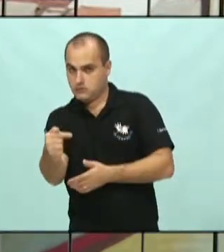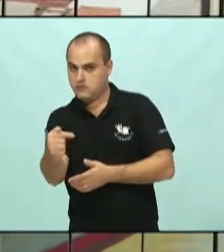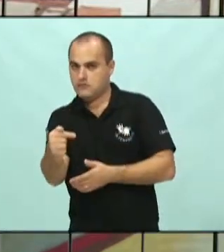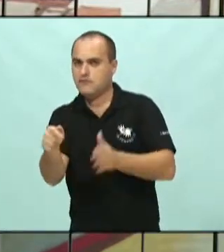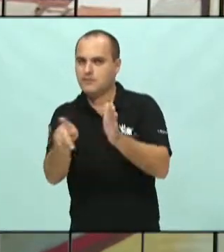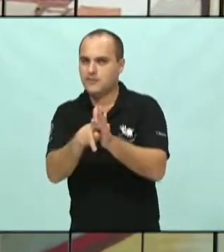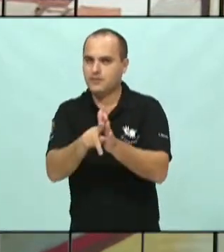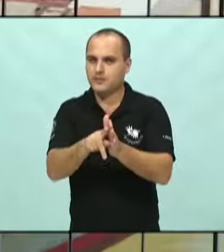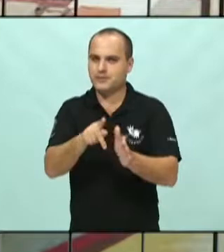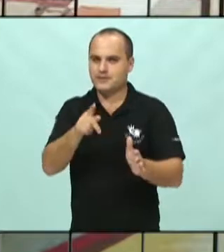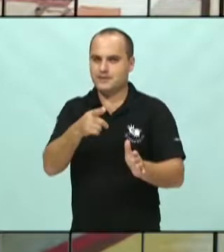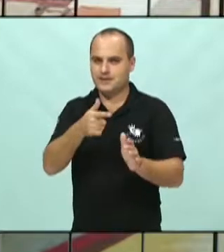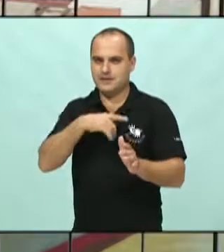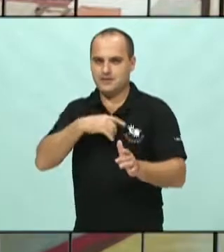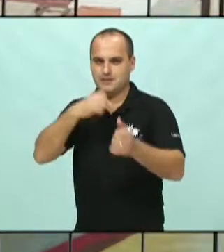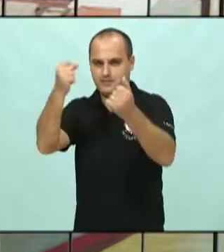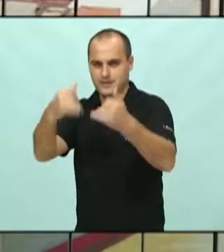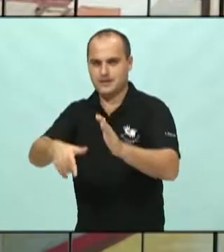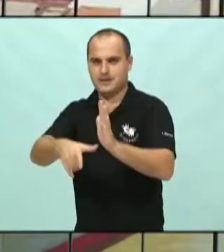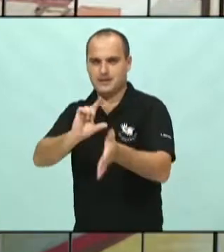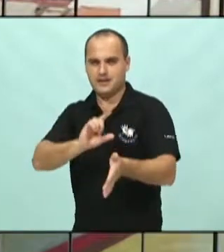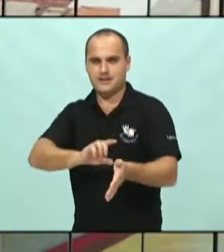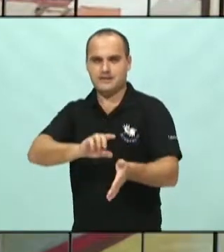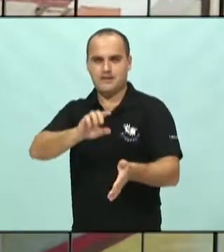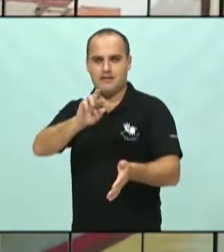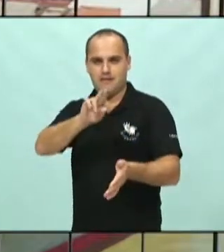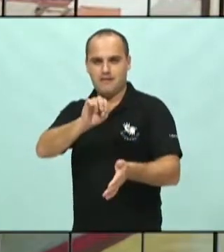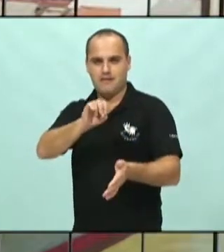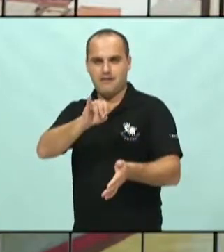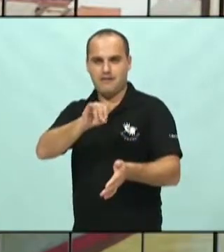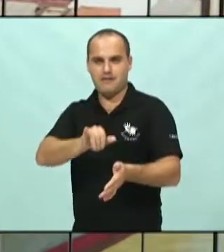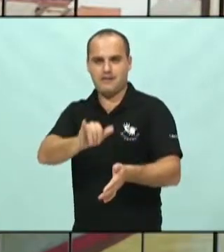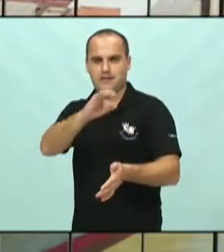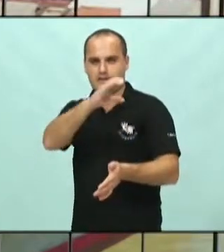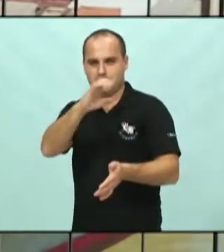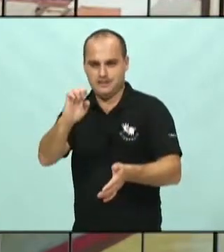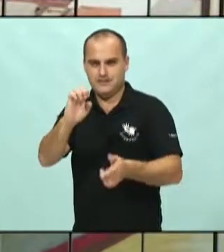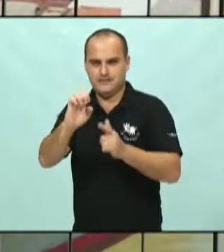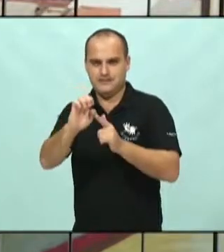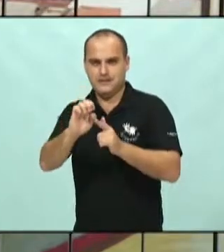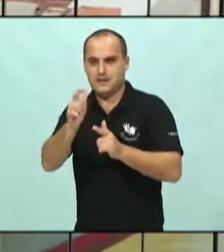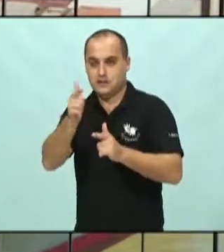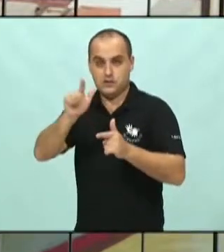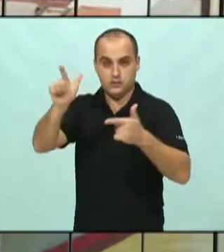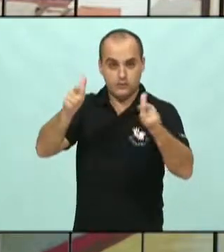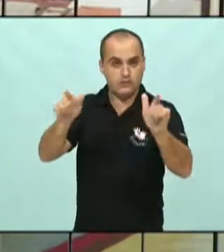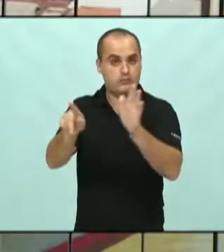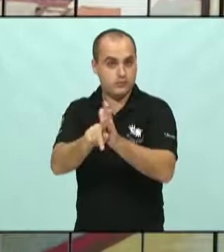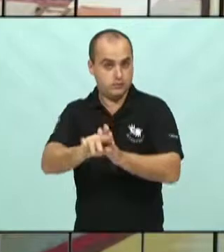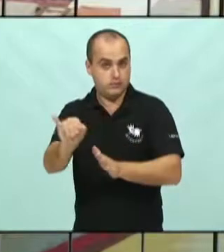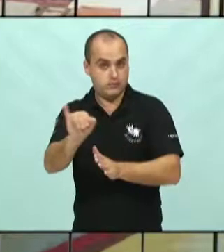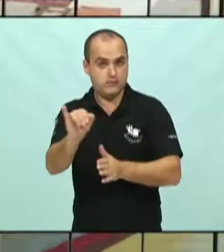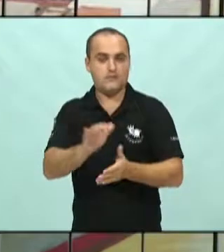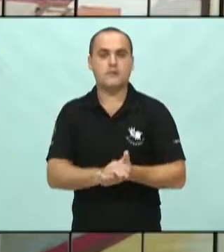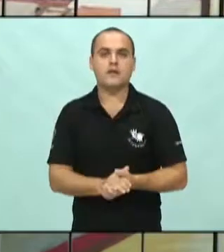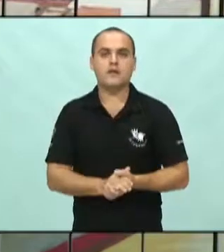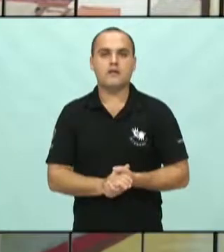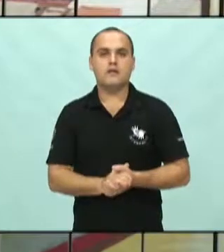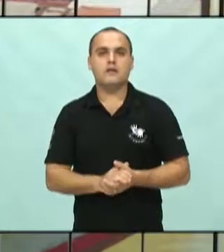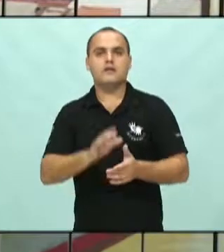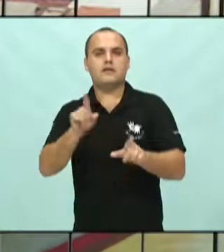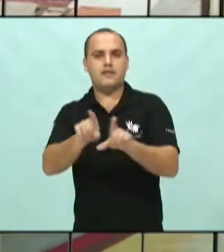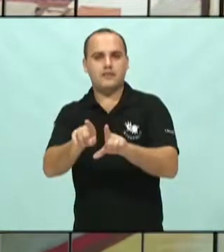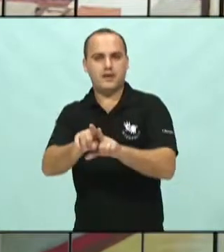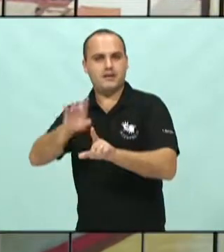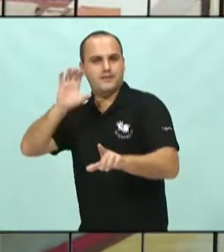aqueles tenistas que eu mencionei antes, o Lila Royce, o Osmazinho Royce e outros tenistas itajaienses. E no